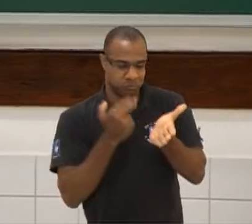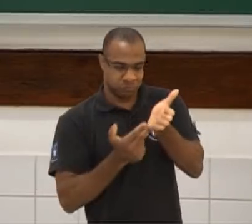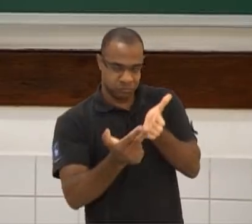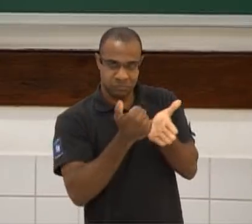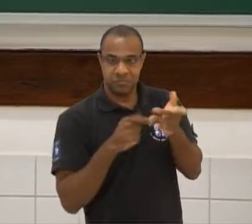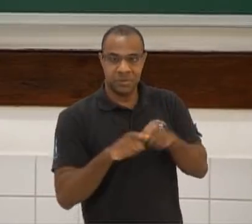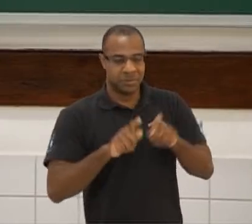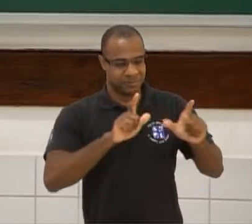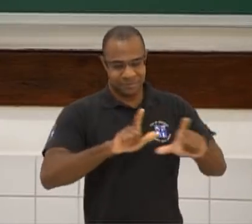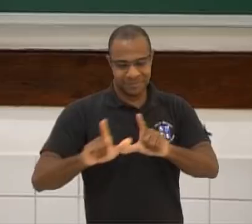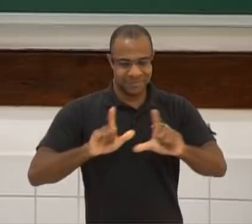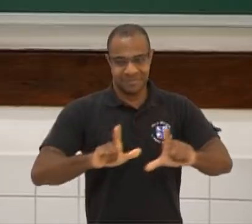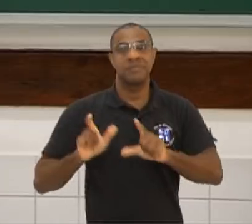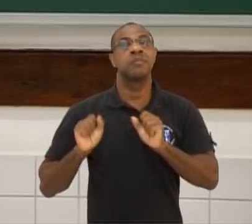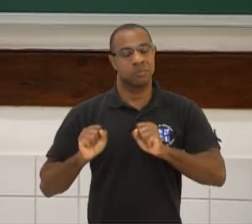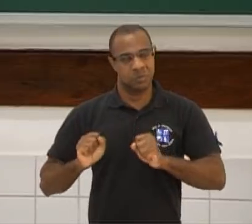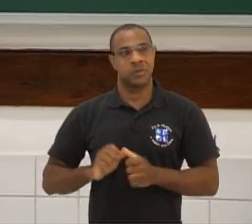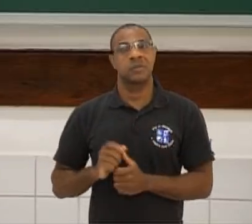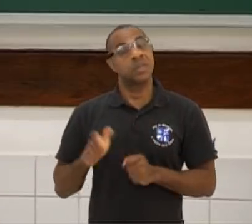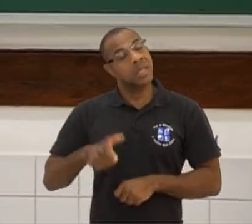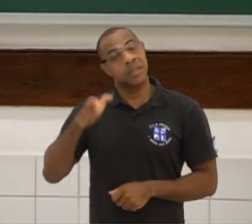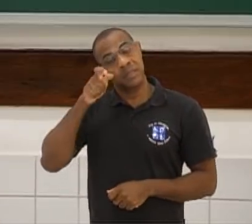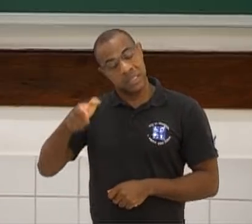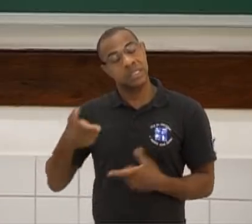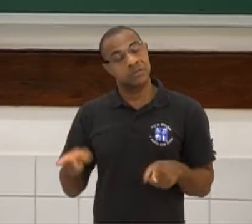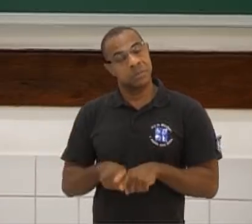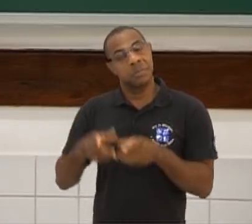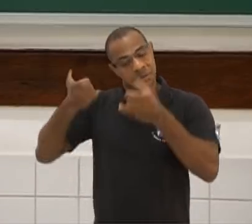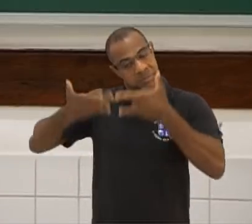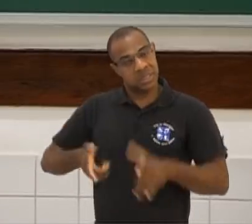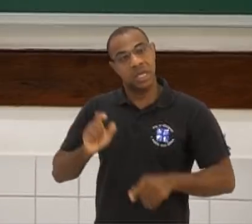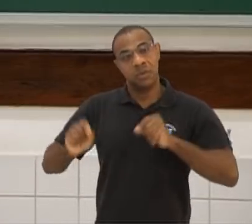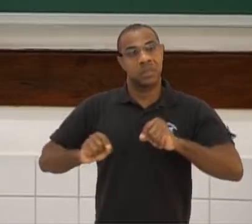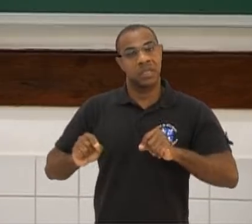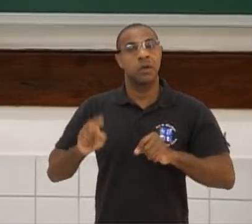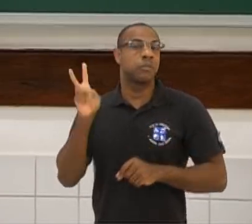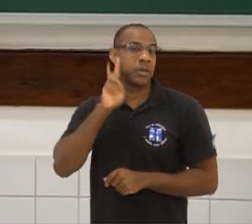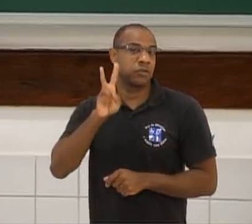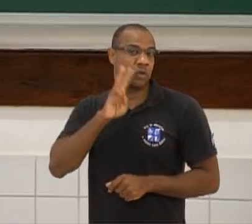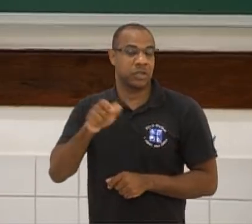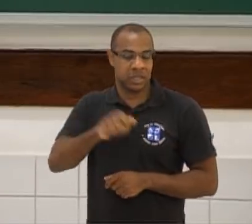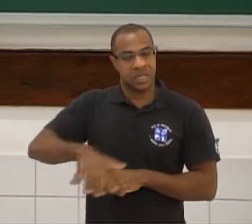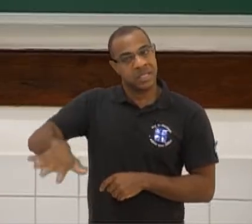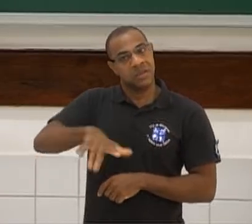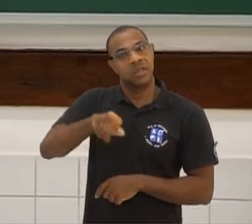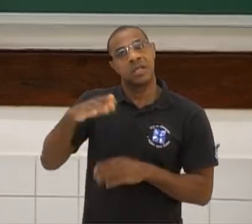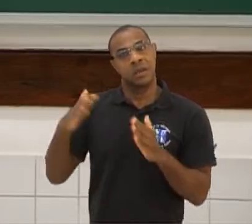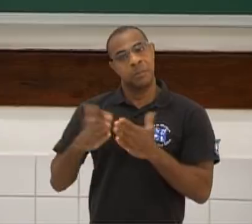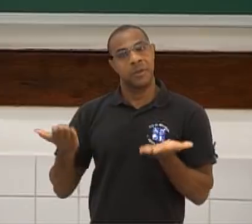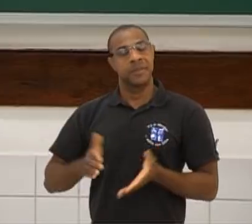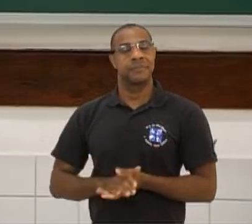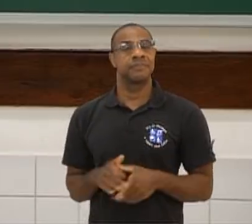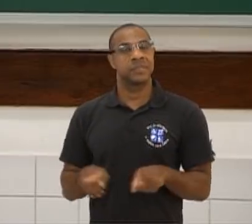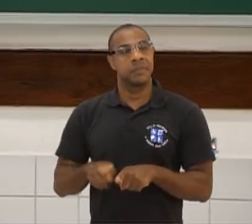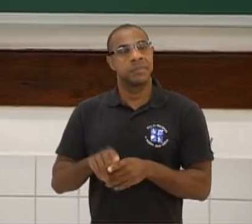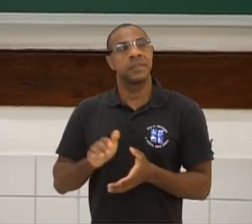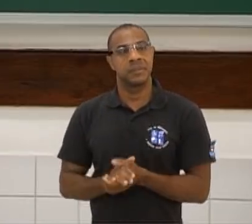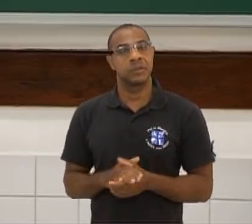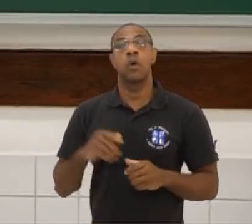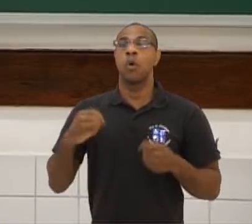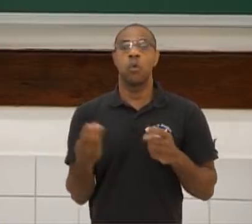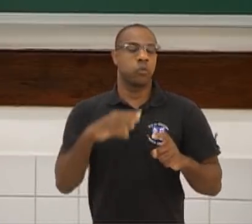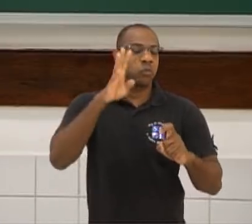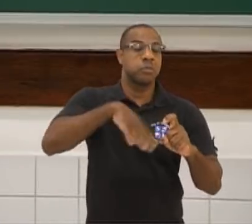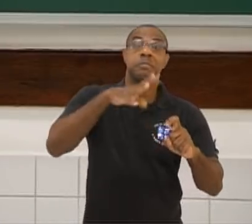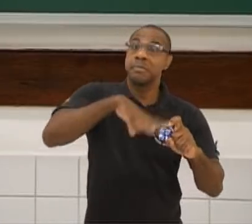gibi, né? Que ficaria também muito interessante para explicar uma história da região aonde você mora um mito da